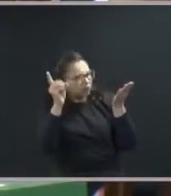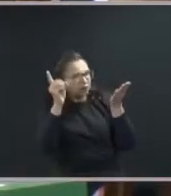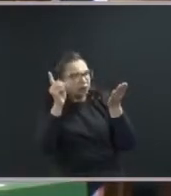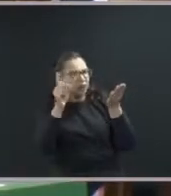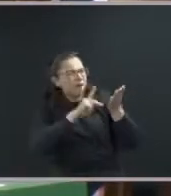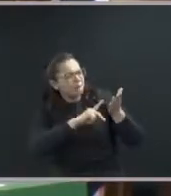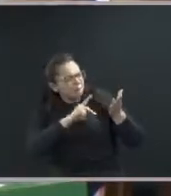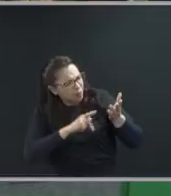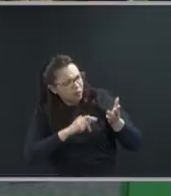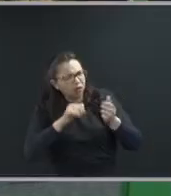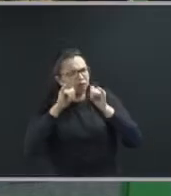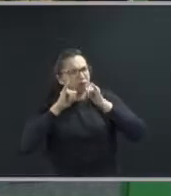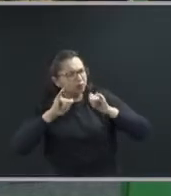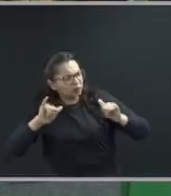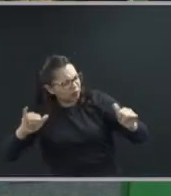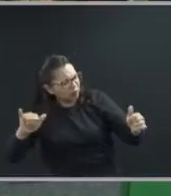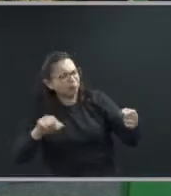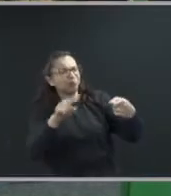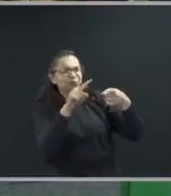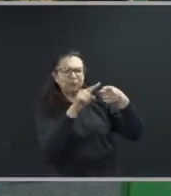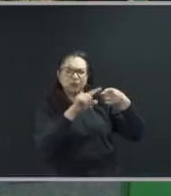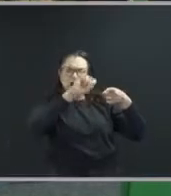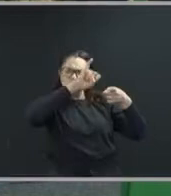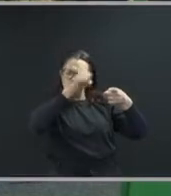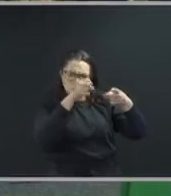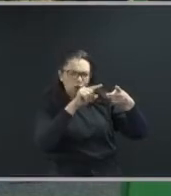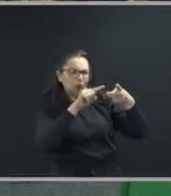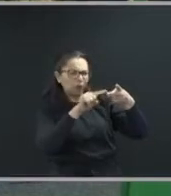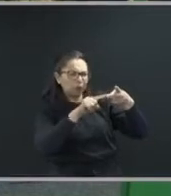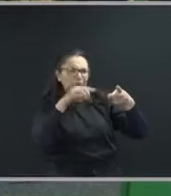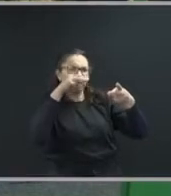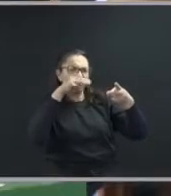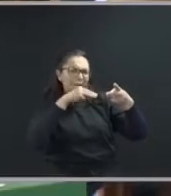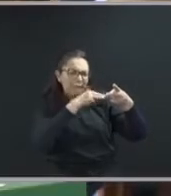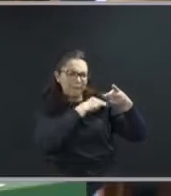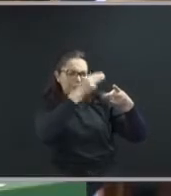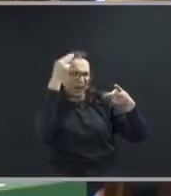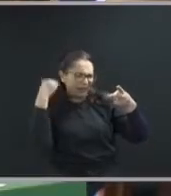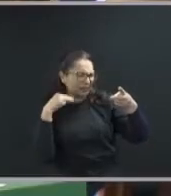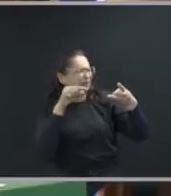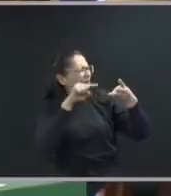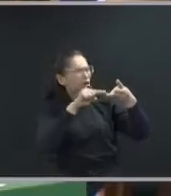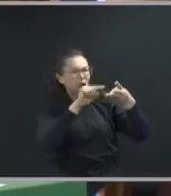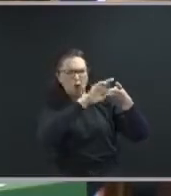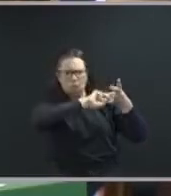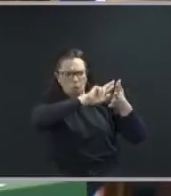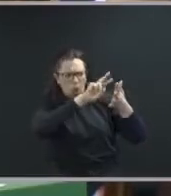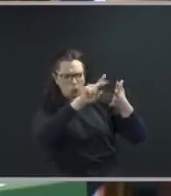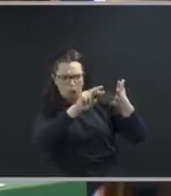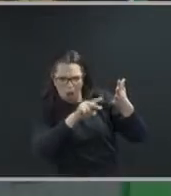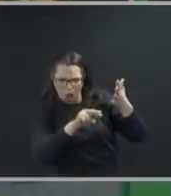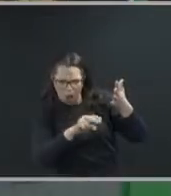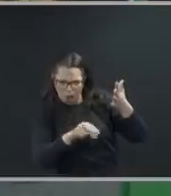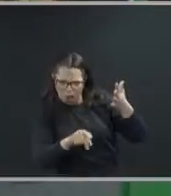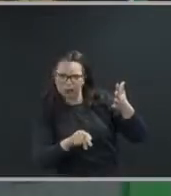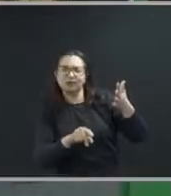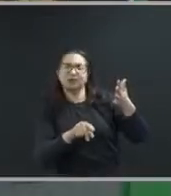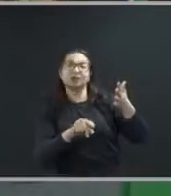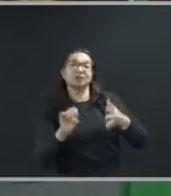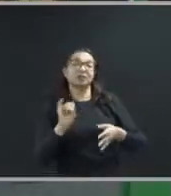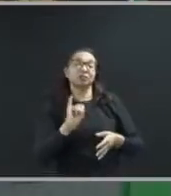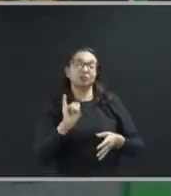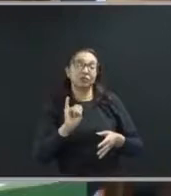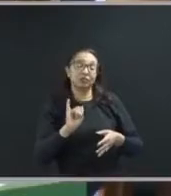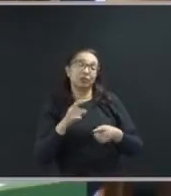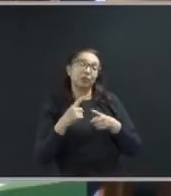irmã Antônia, para a irmã Benedita, para o irmão João, para o irmão Joel, para o irmão Alfredo. É a mesma coisa. Deus